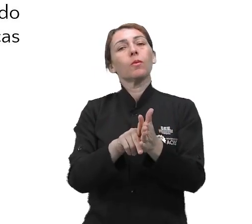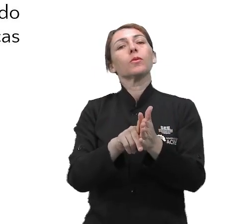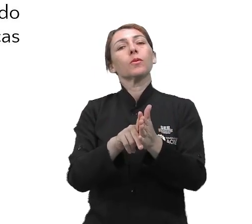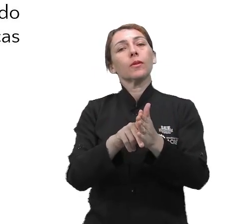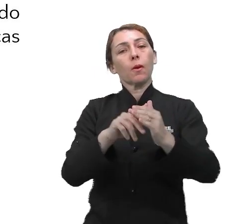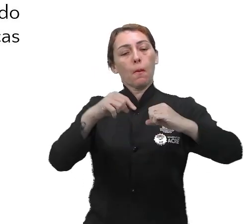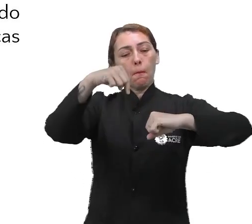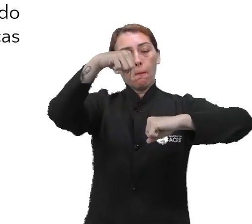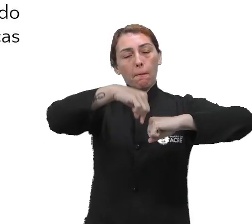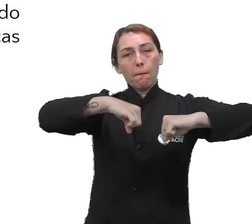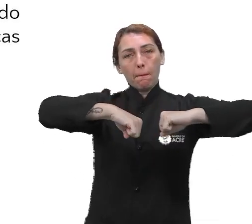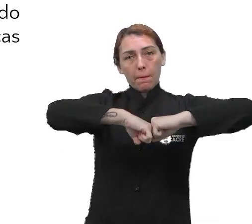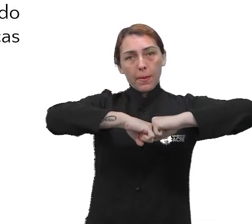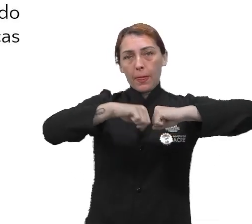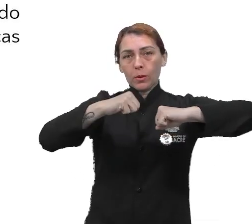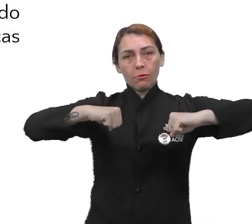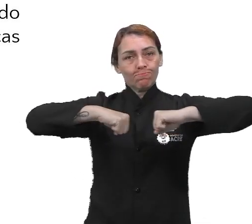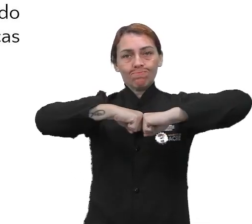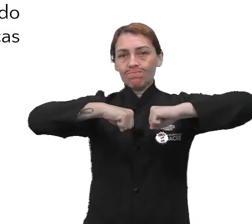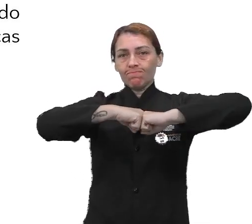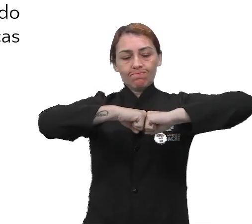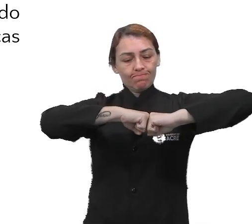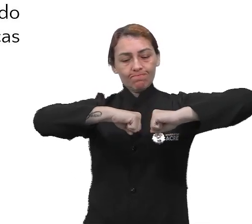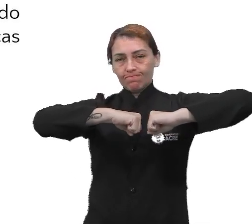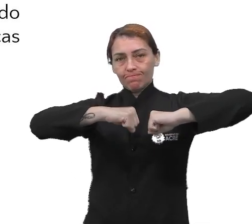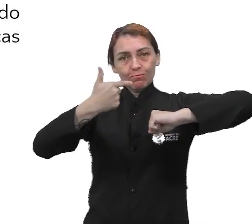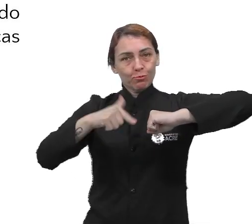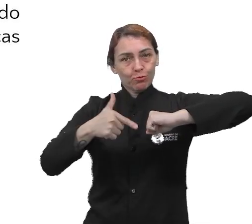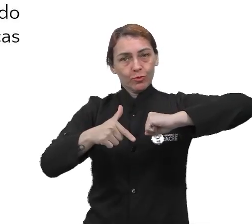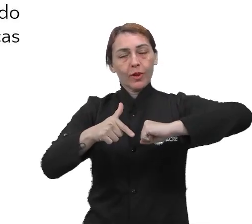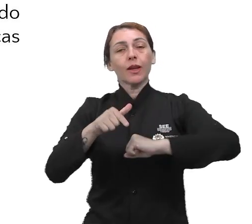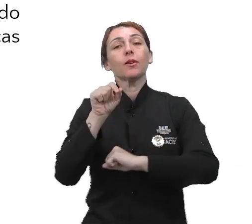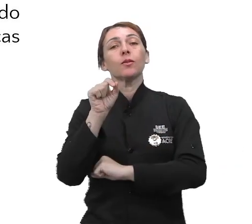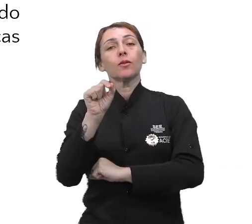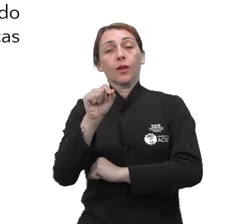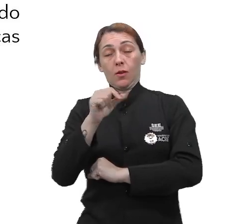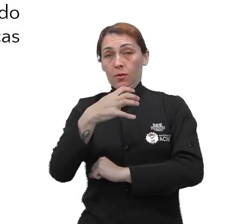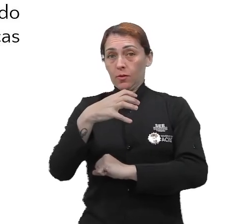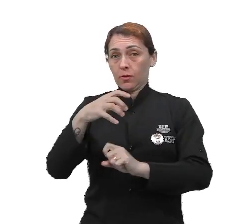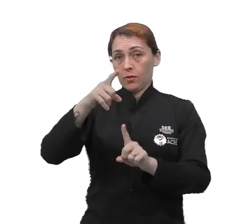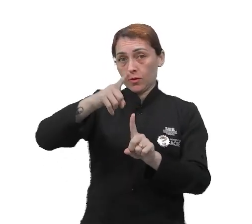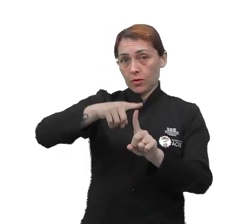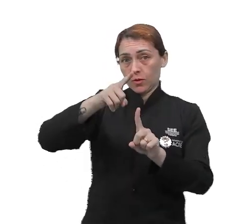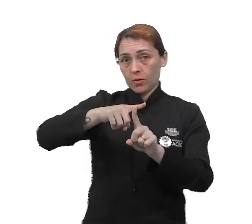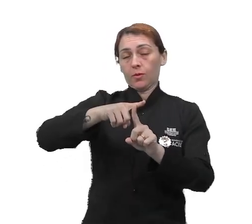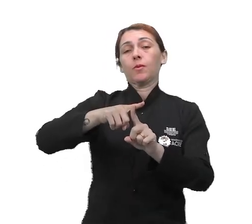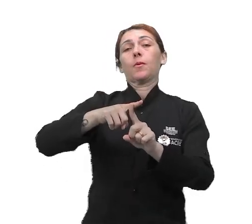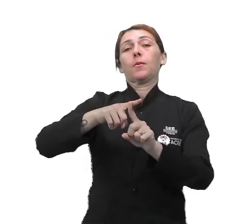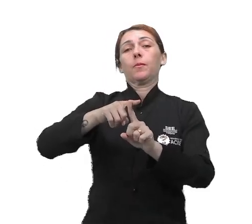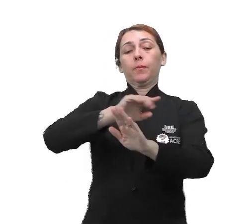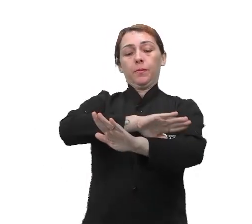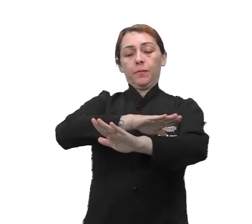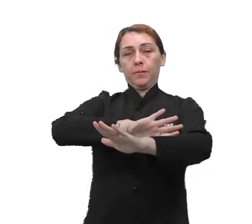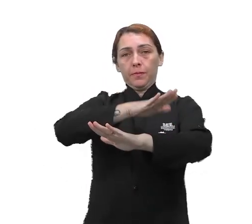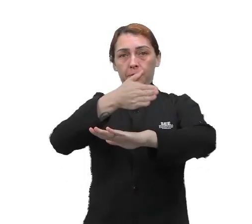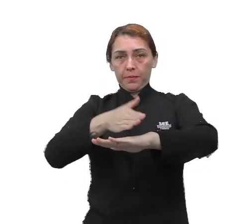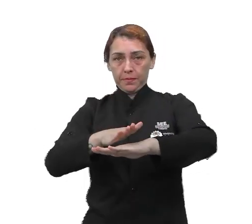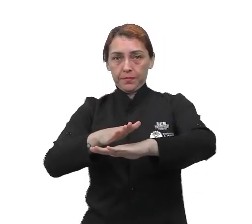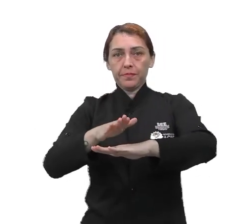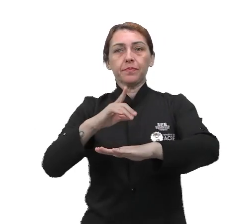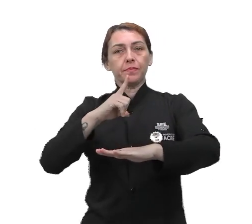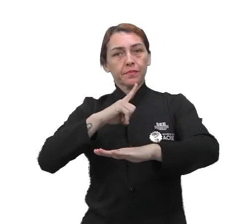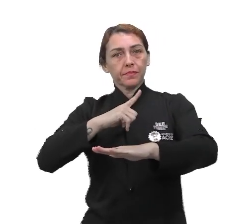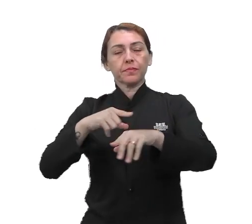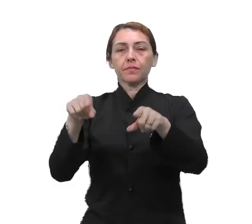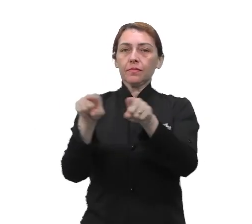tectônica, né? Então, nós não temos o choque das placas tectônicas. E aí, essa é a forma de relevo mais elevada, tá? E nós temos